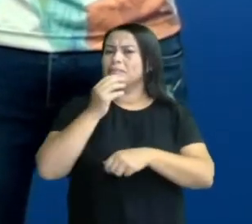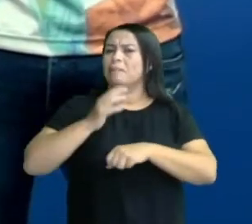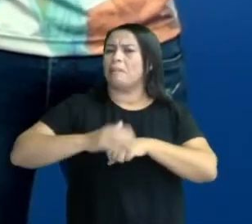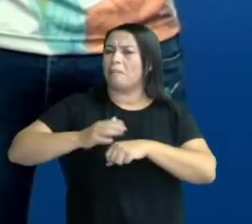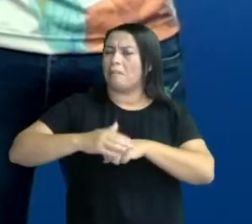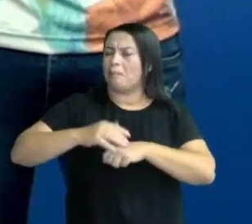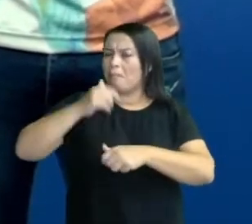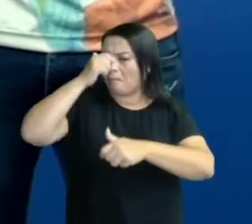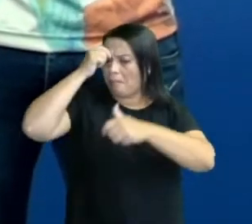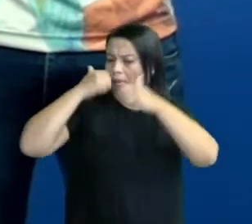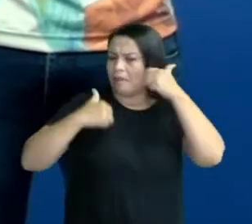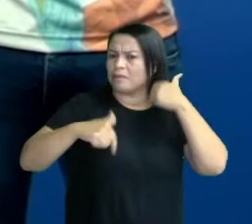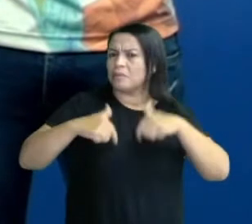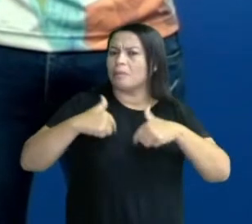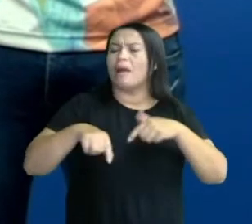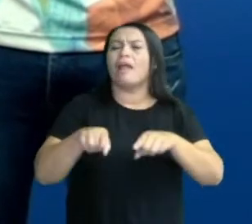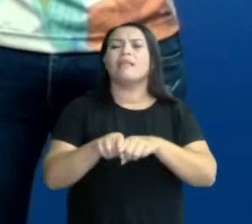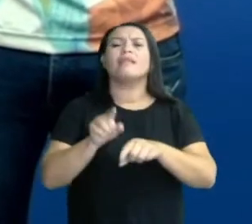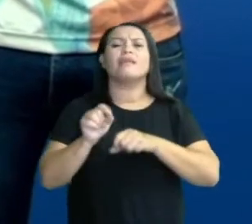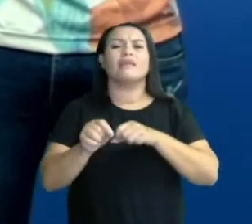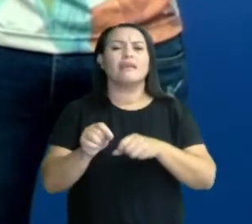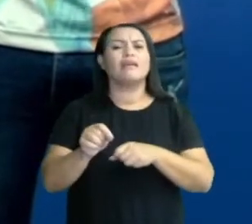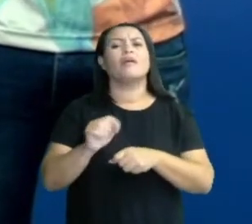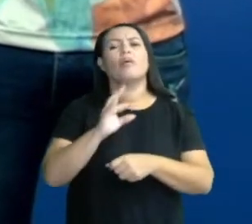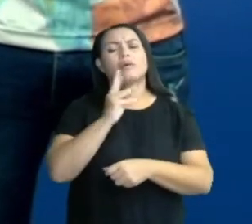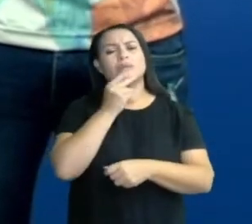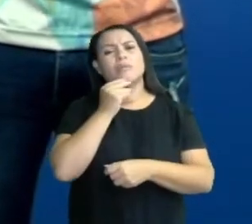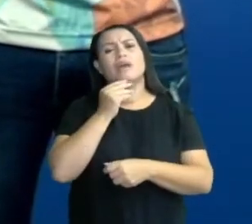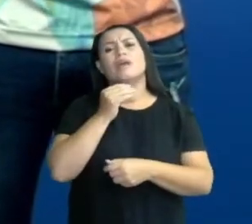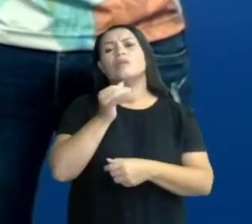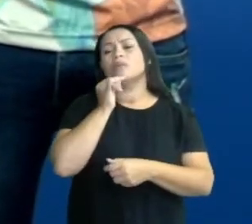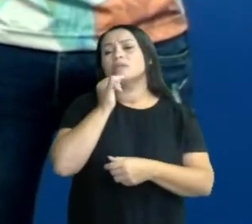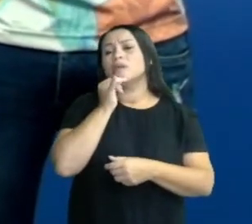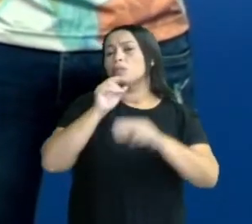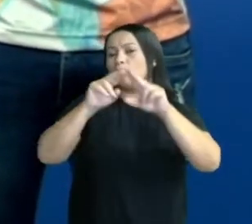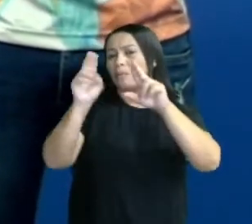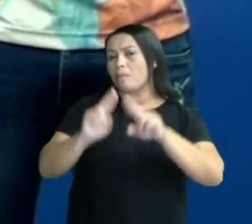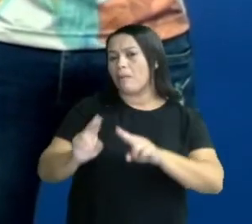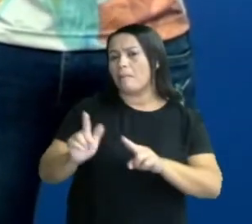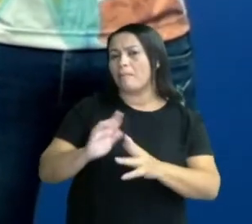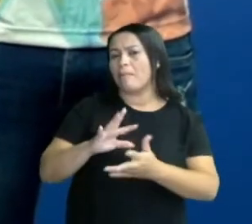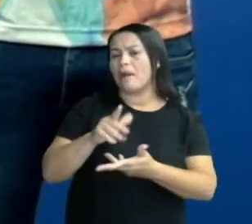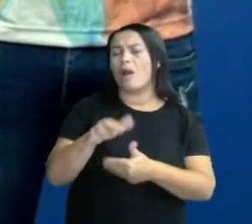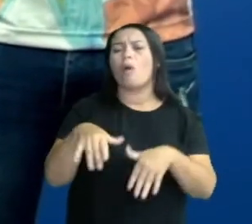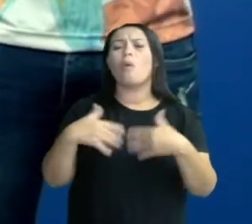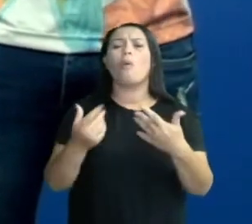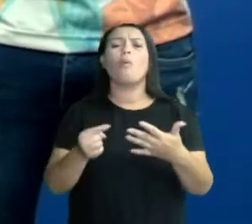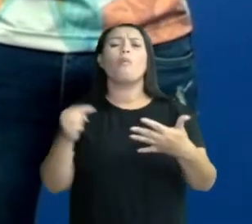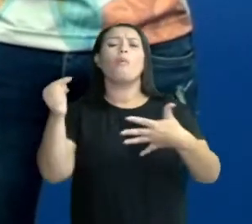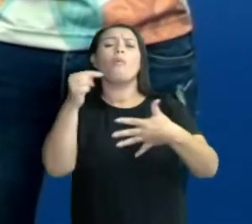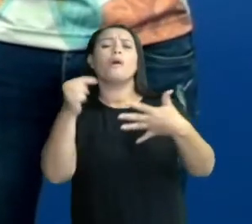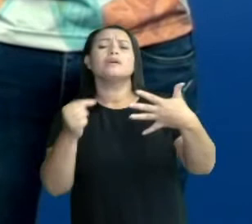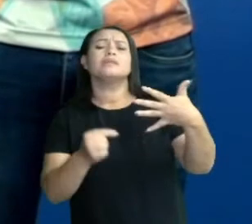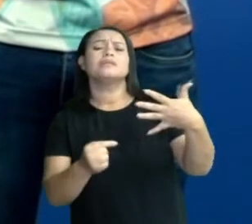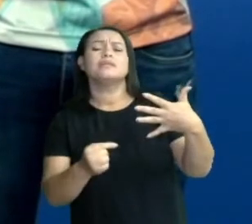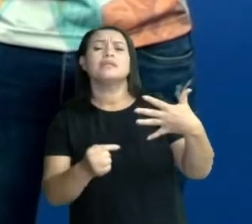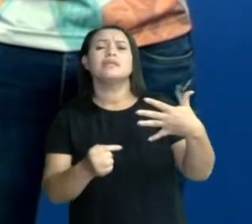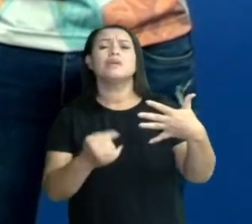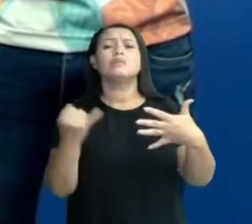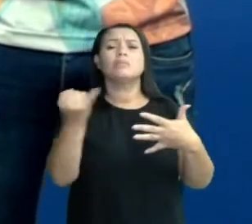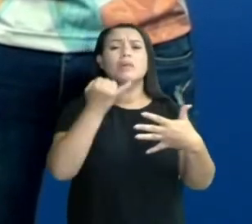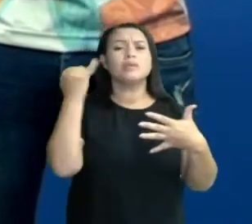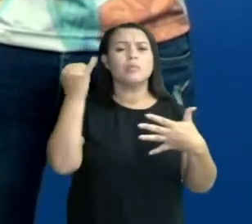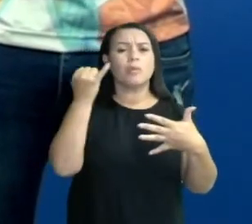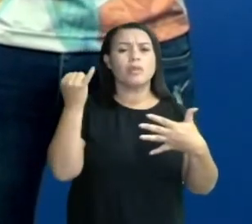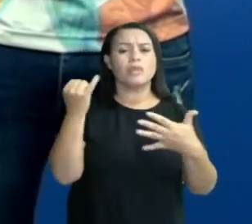trás de um mapa. E aí, logicamente, por isso que a gente vai entender no próximo tópico aí, quais seriam os elementos essenciais de